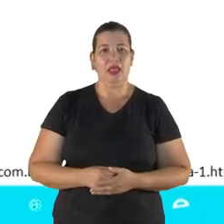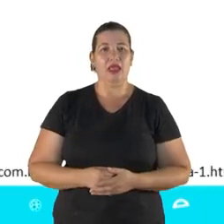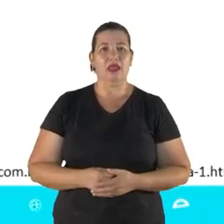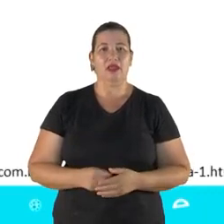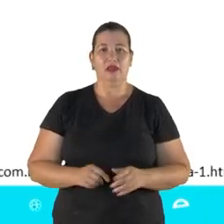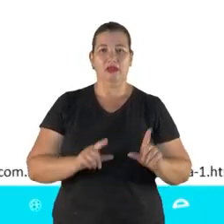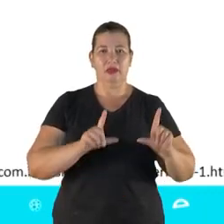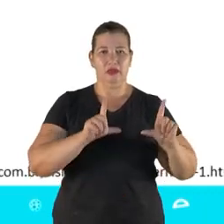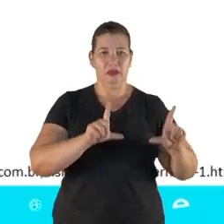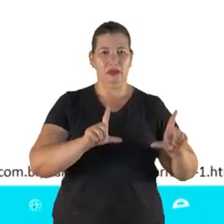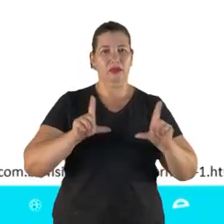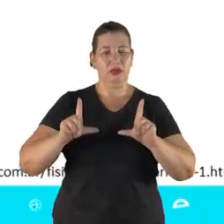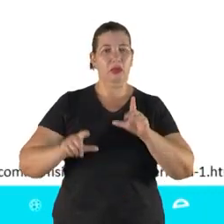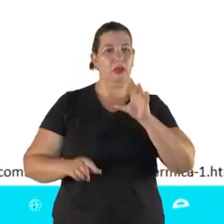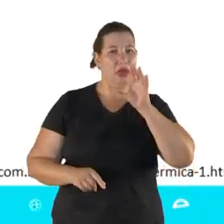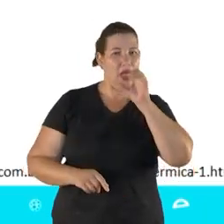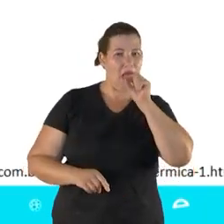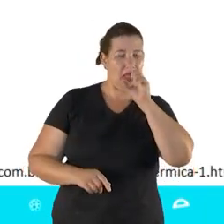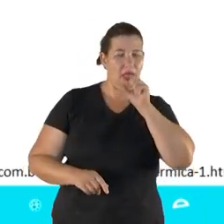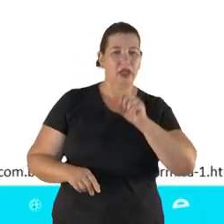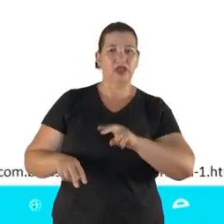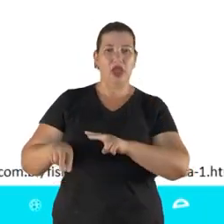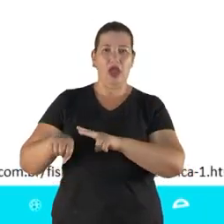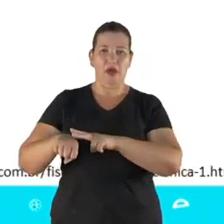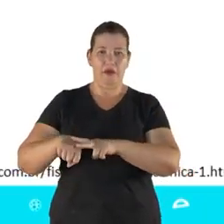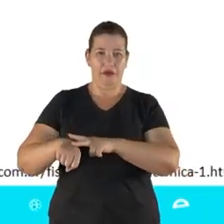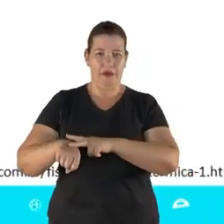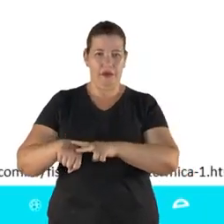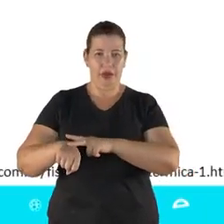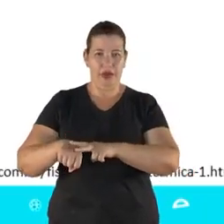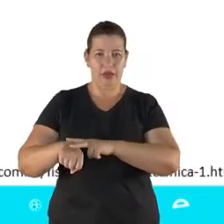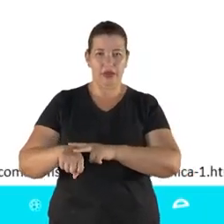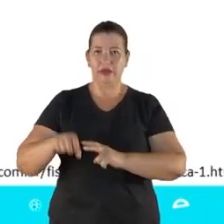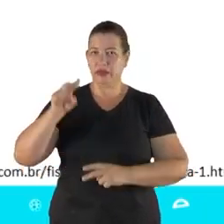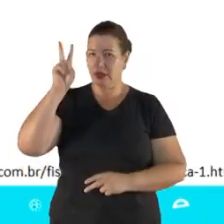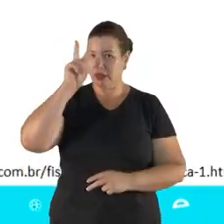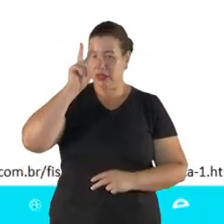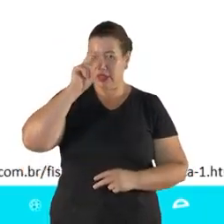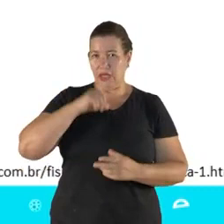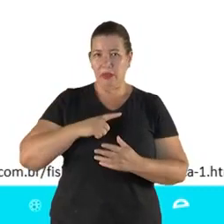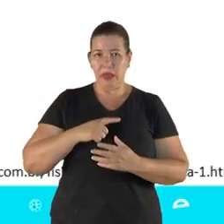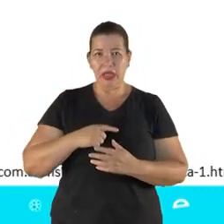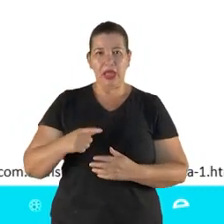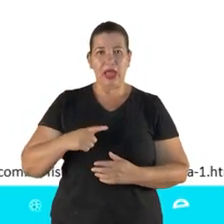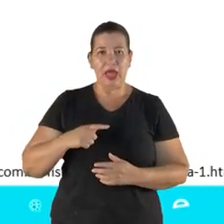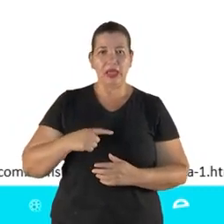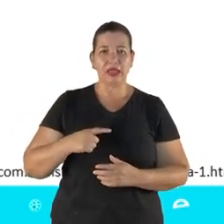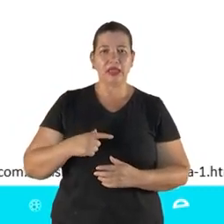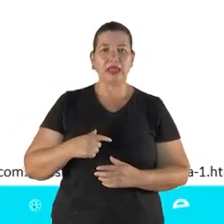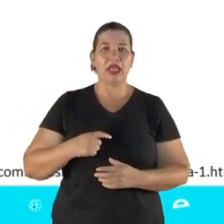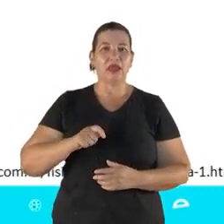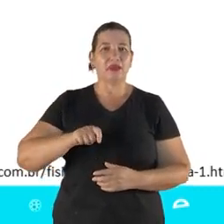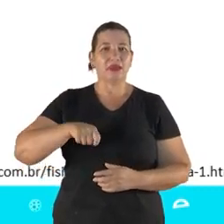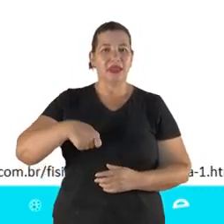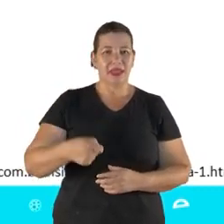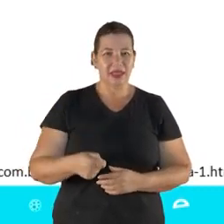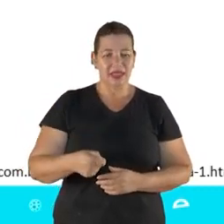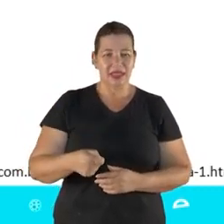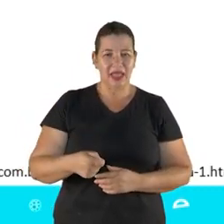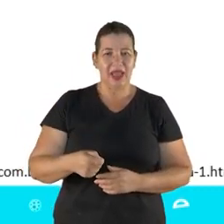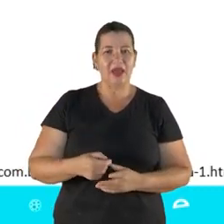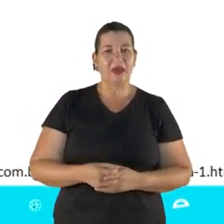ali, dois quadrados, um laranja e um verde. Vocês se lembram embaixo ali